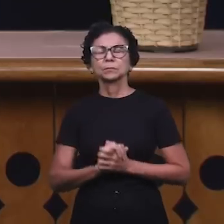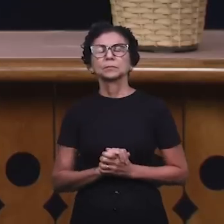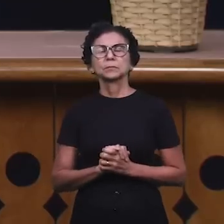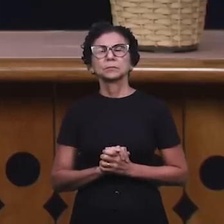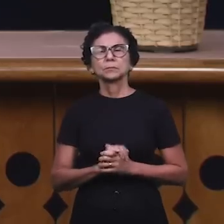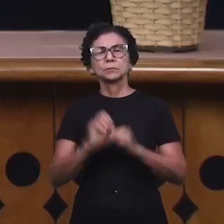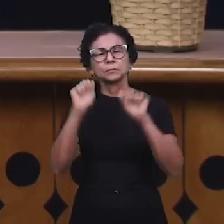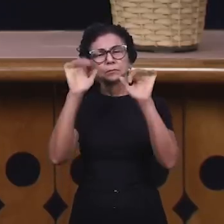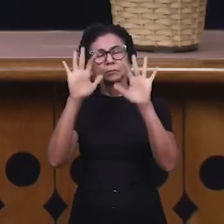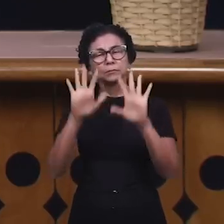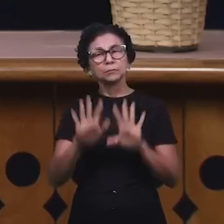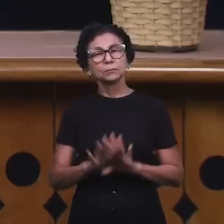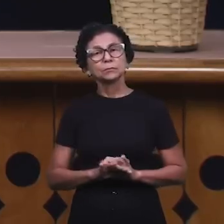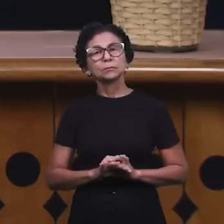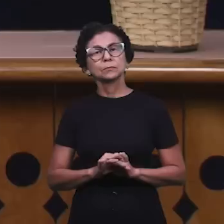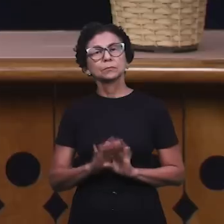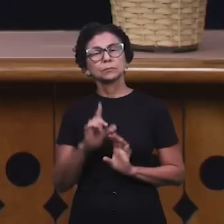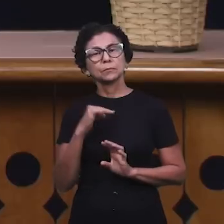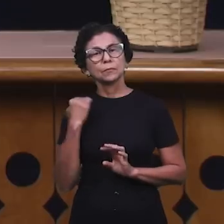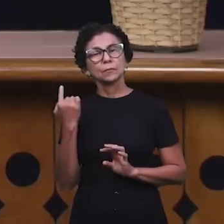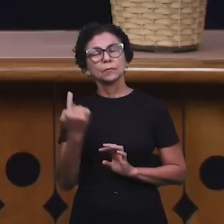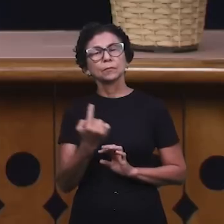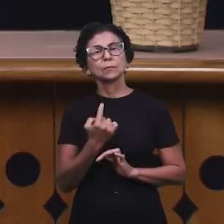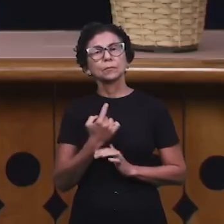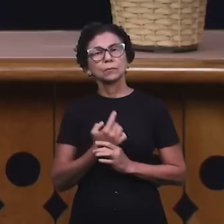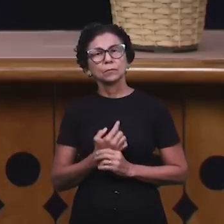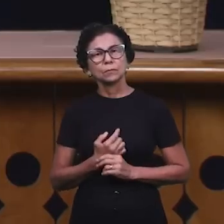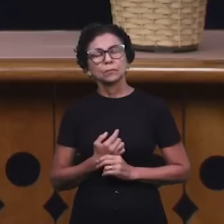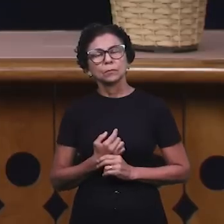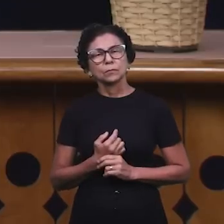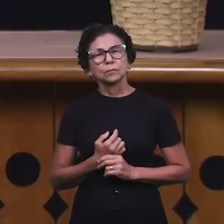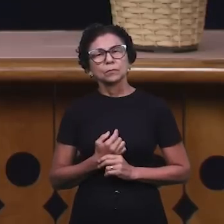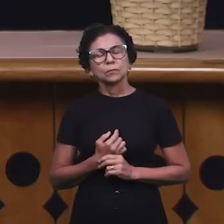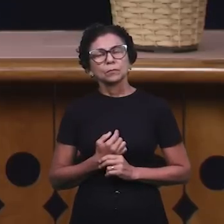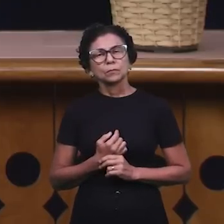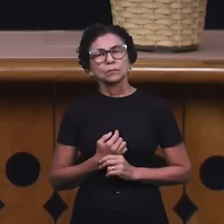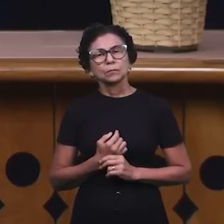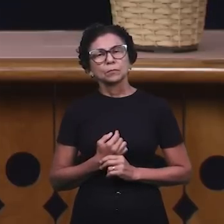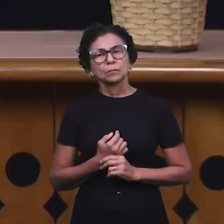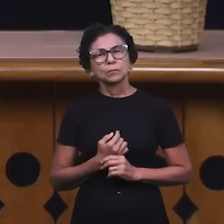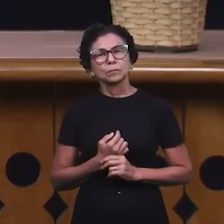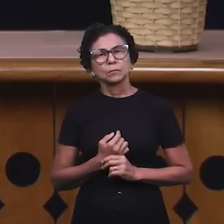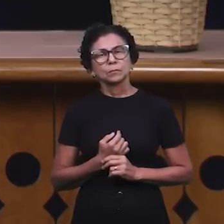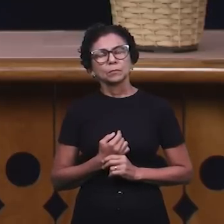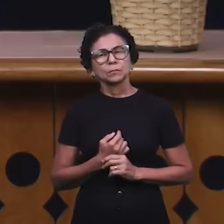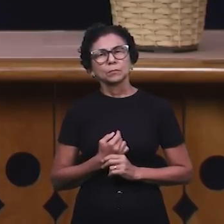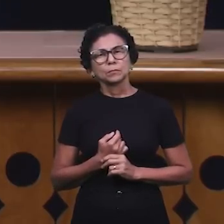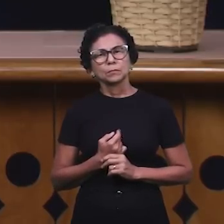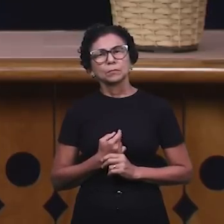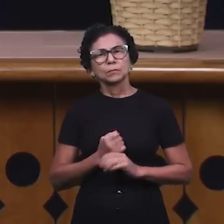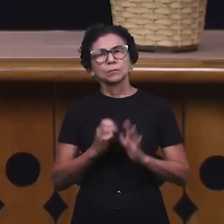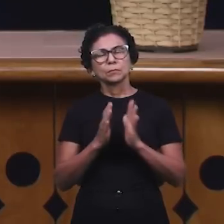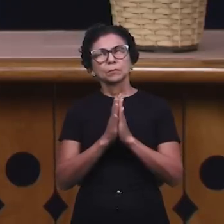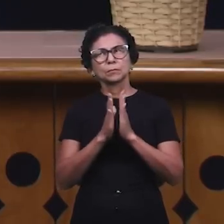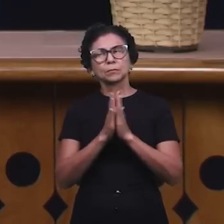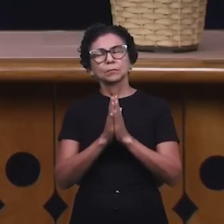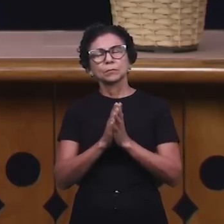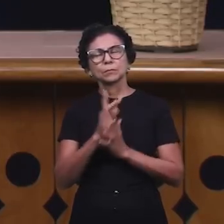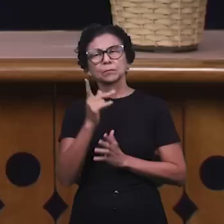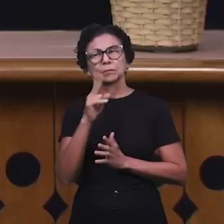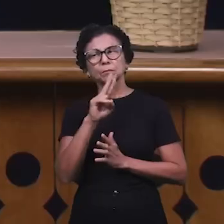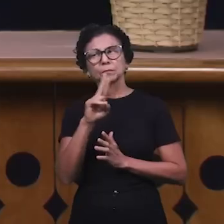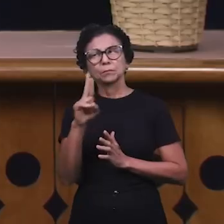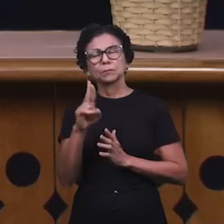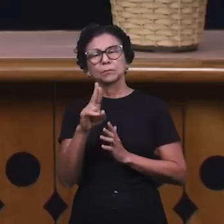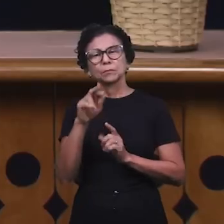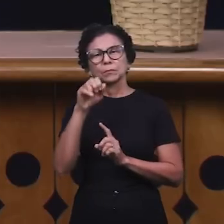presença, abençoando ainda todos os demais propósitos que estão colocados diante de ti. Em teu nome dizemos que a